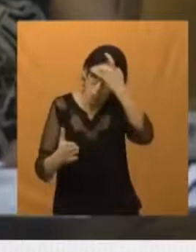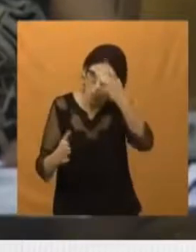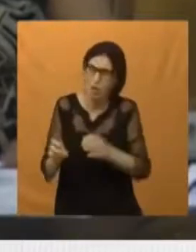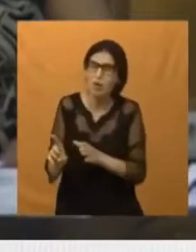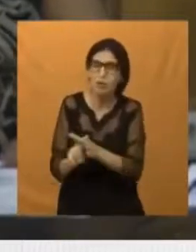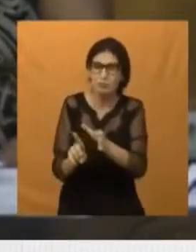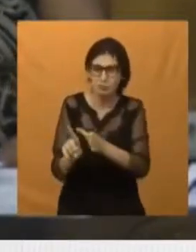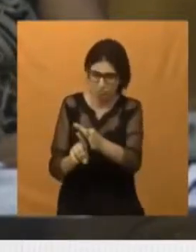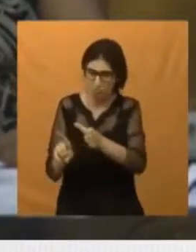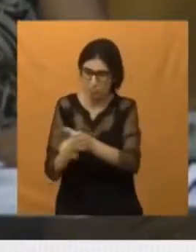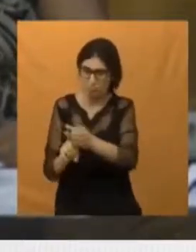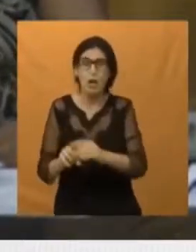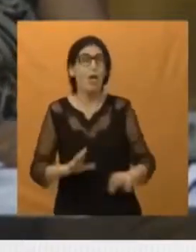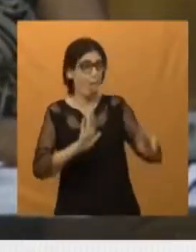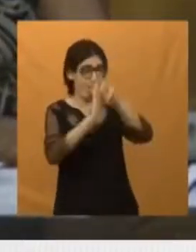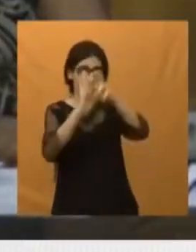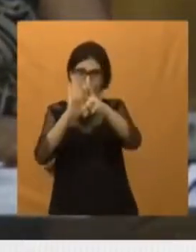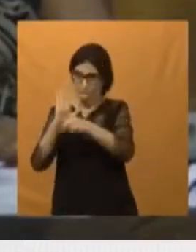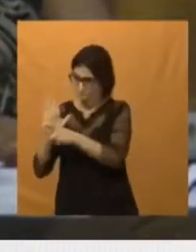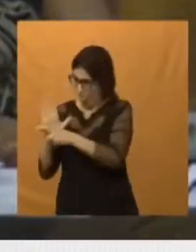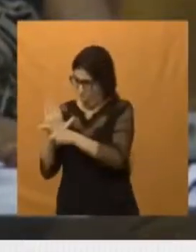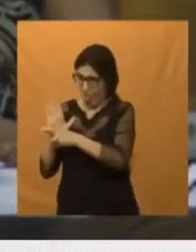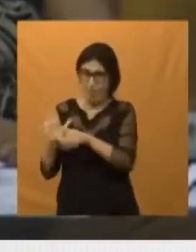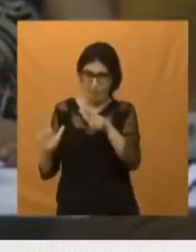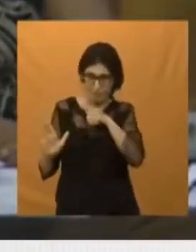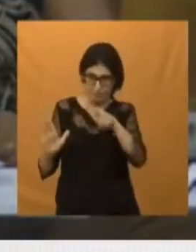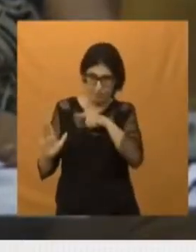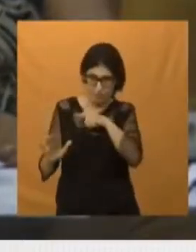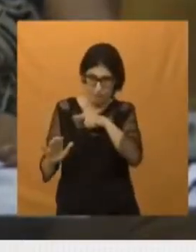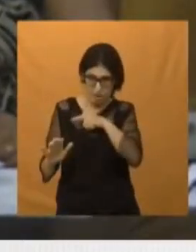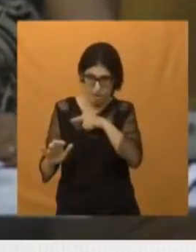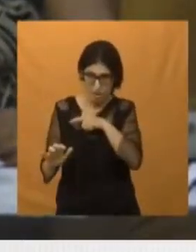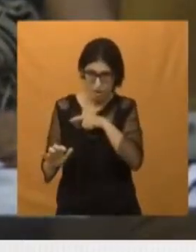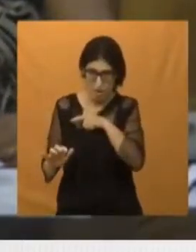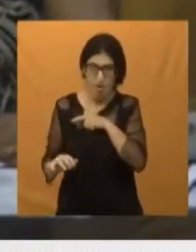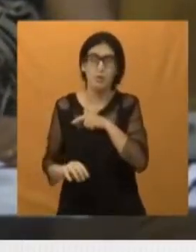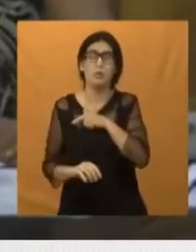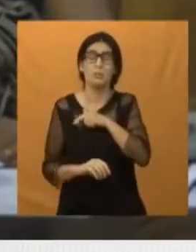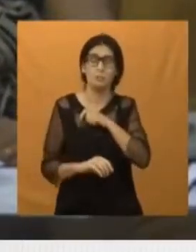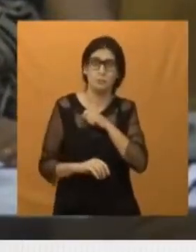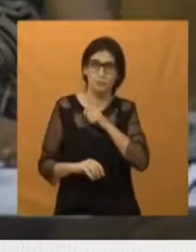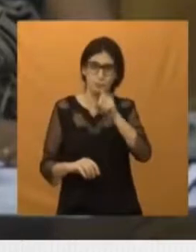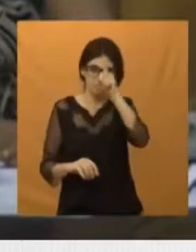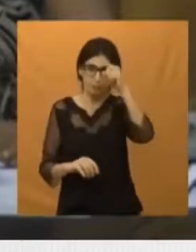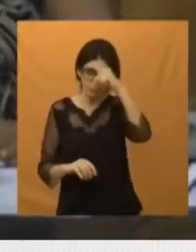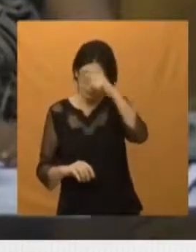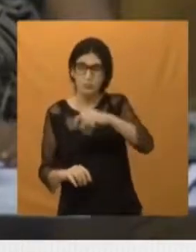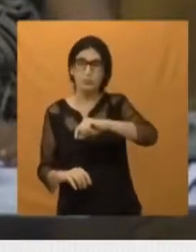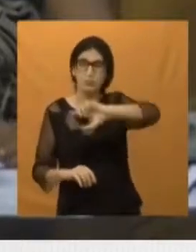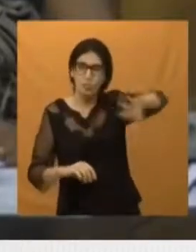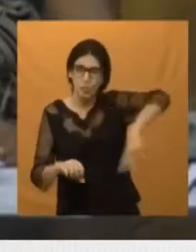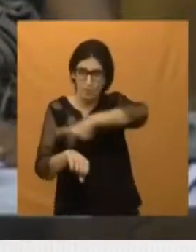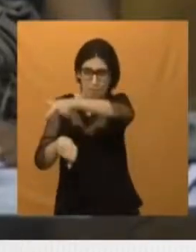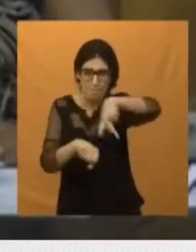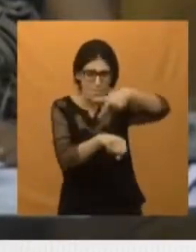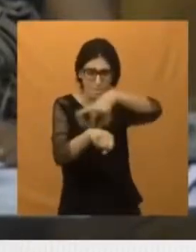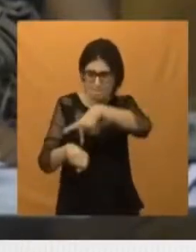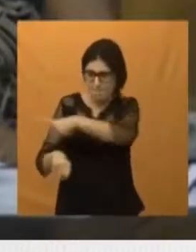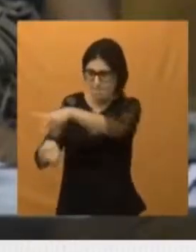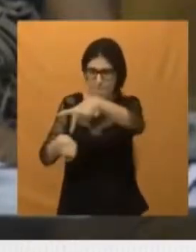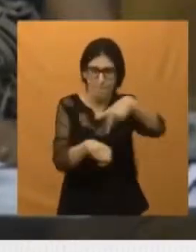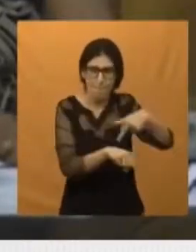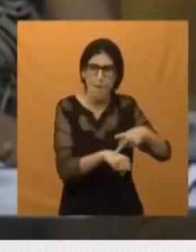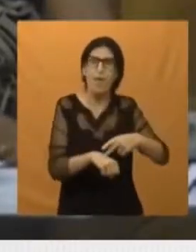inúmeros benefícios que já foram elencados aqui na apresentação anterior, reduzindo intercorrências de saúde